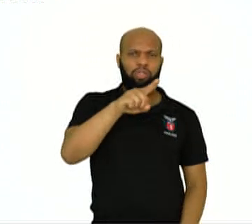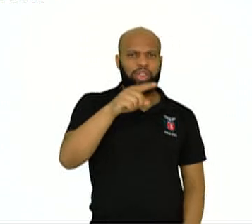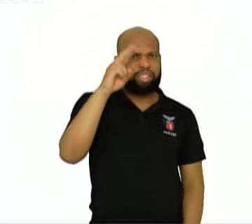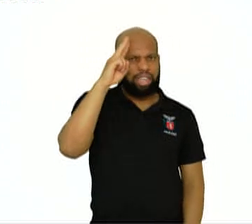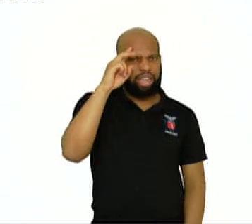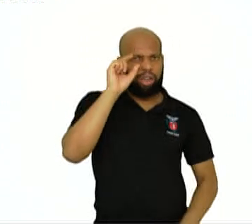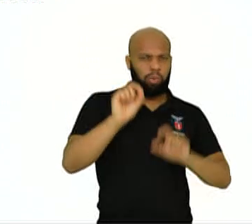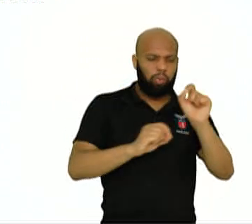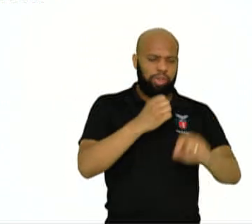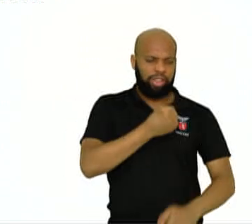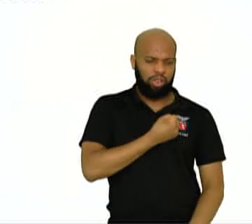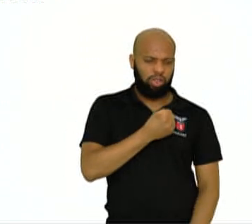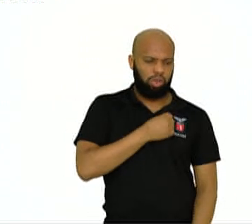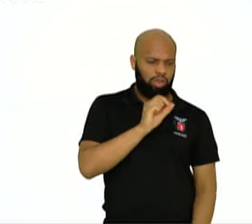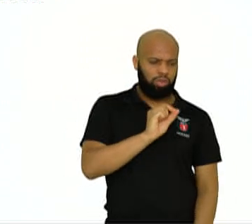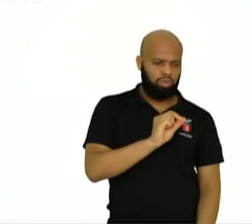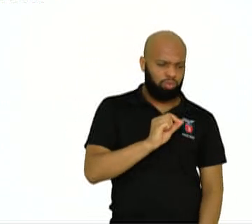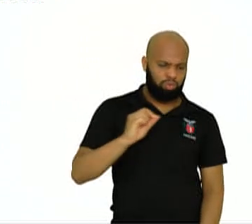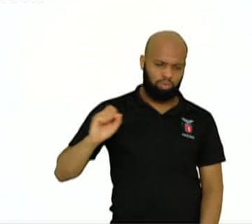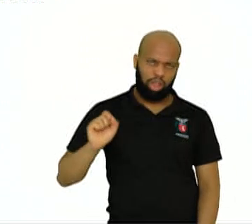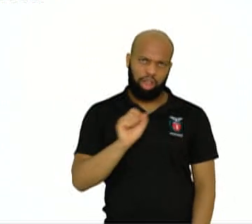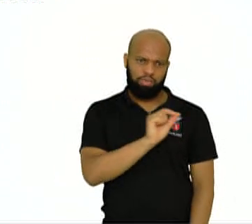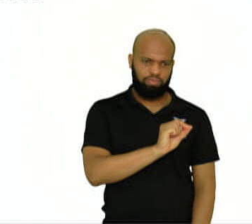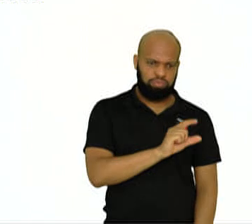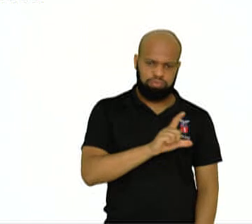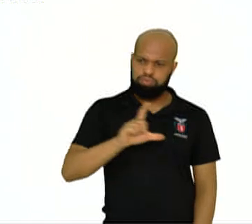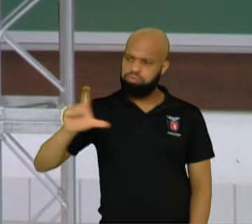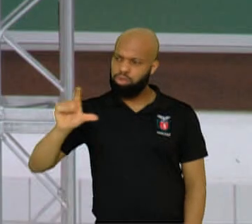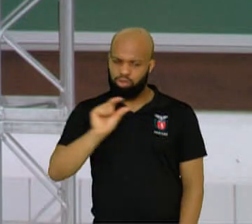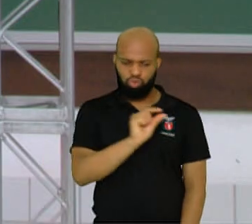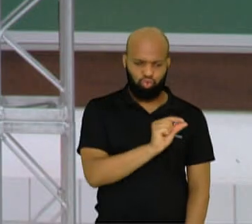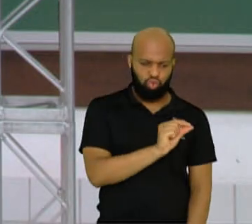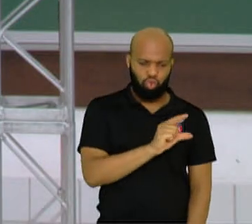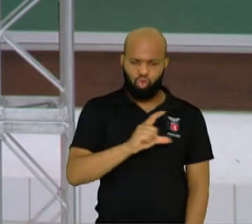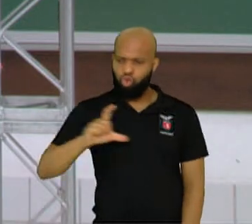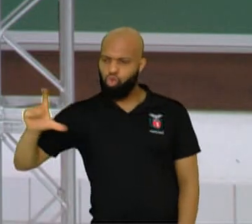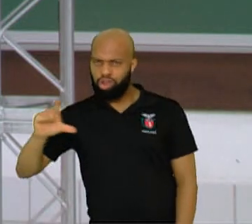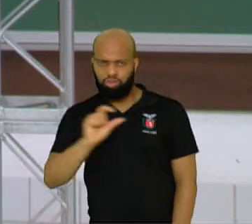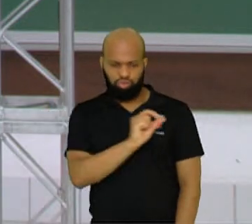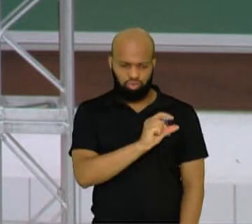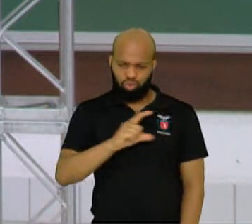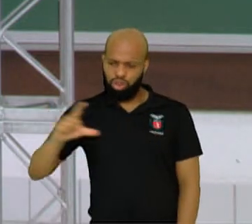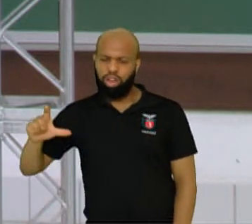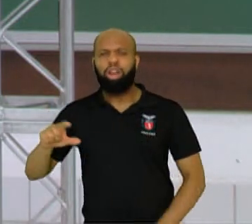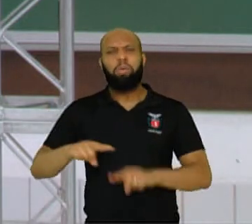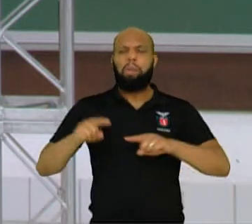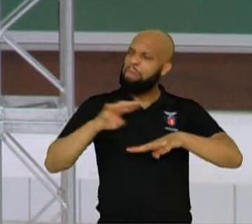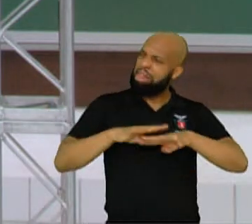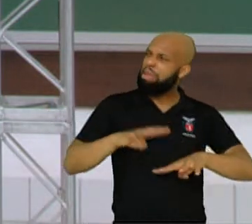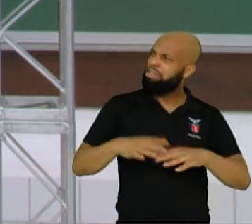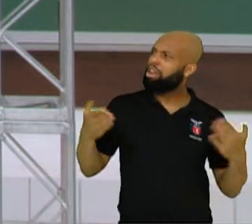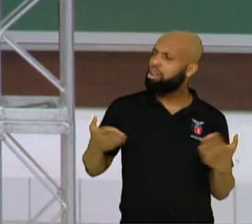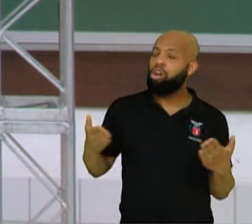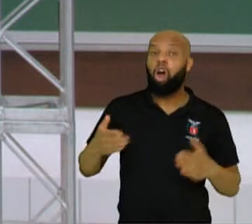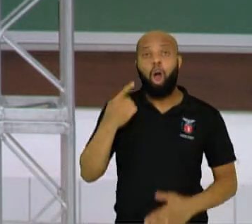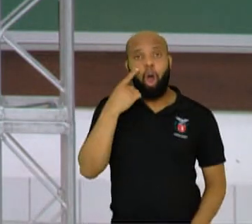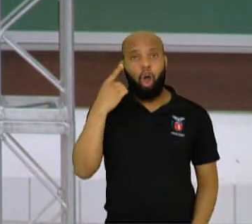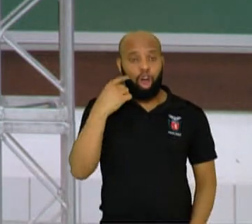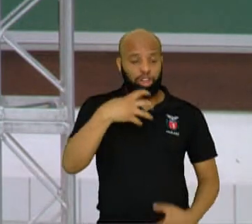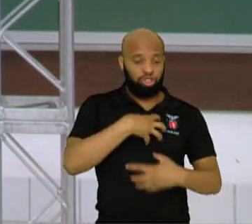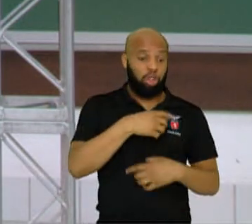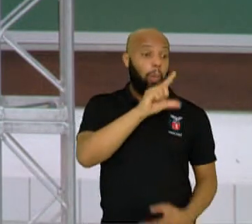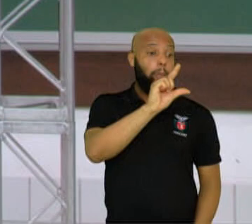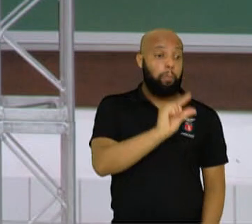ordem crescente? Ai, Fabiano, agora é aula de matemática, não é ciências. Ordem crescente,